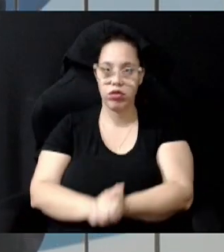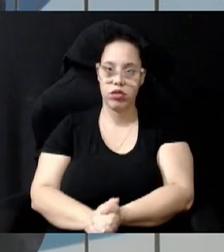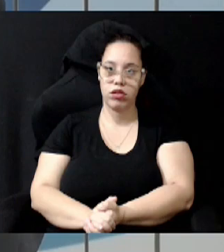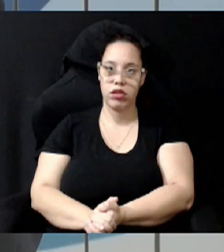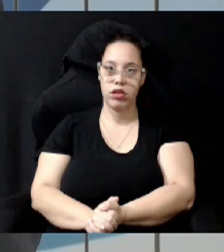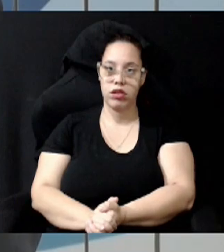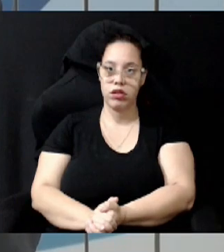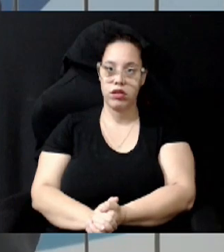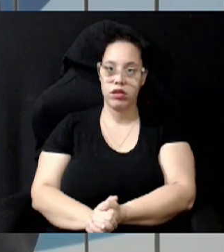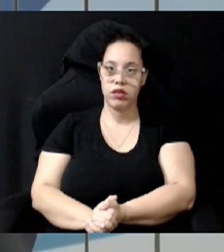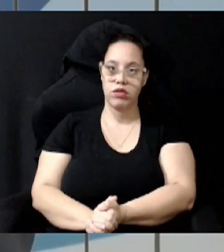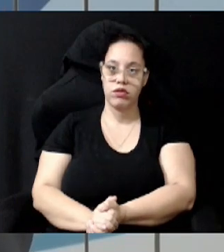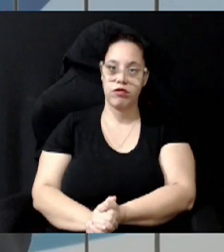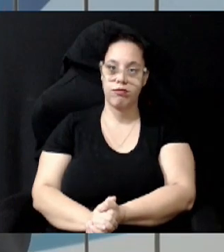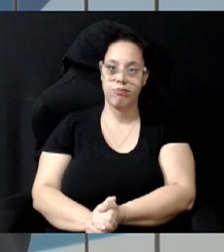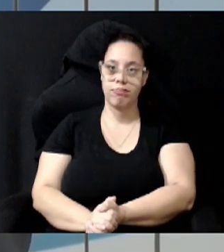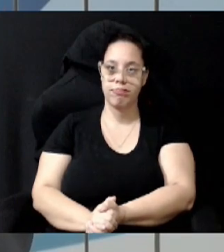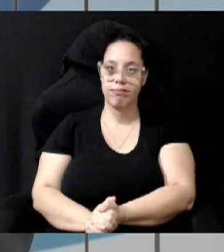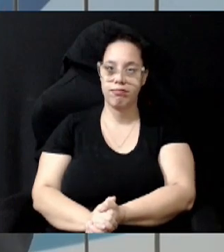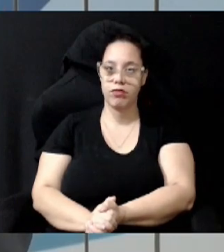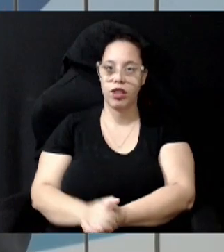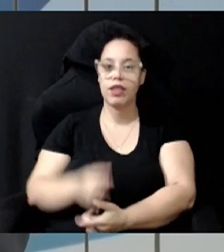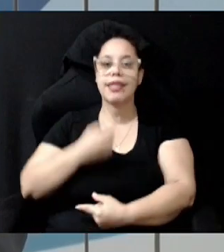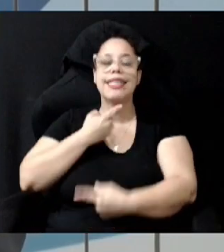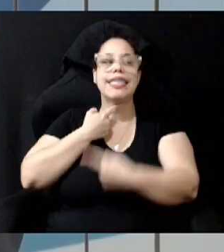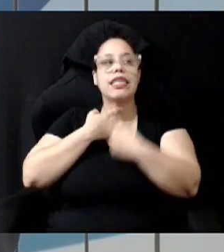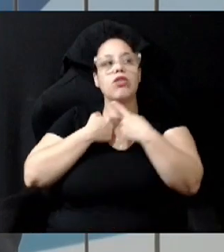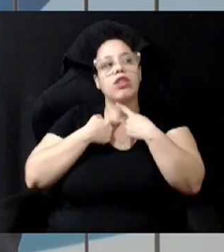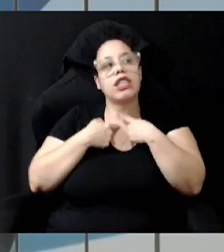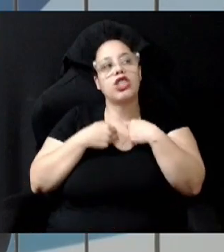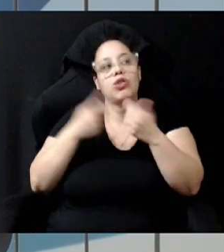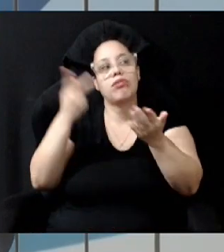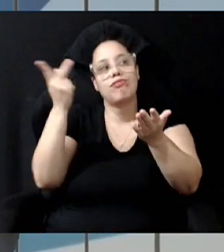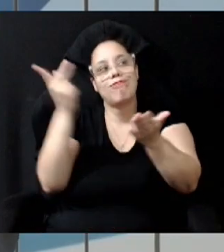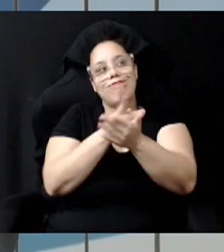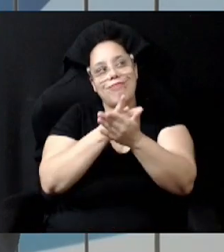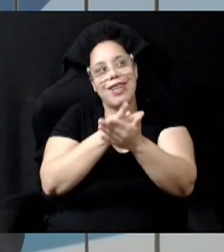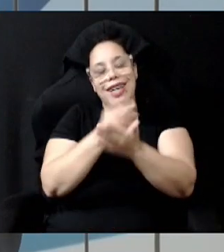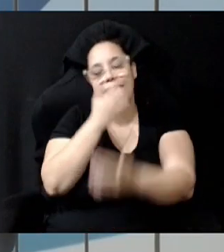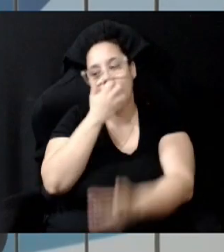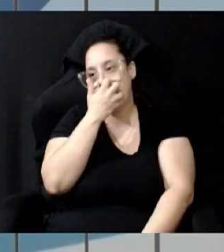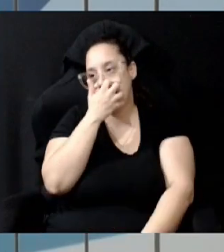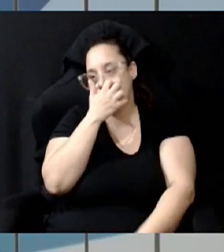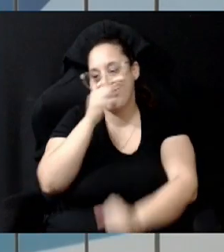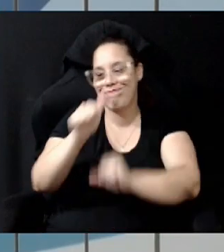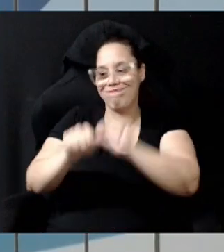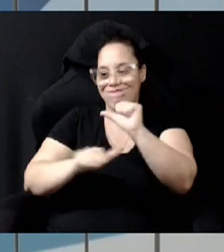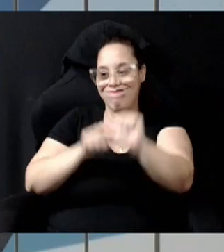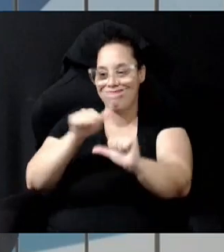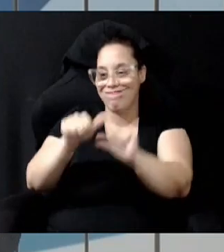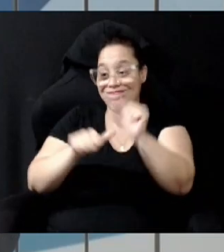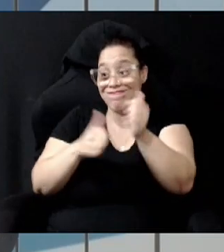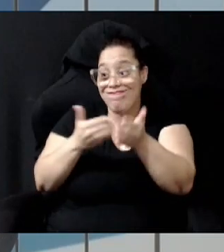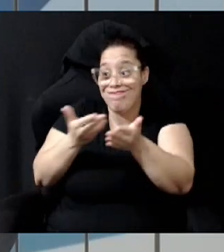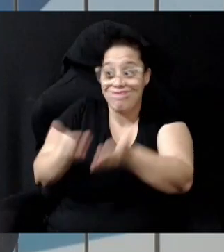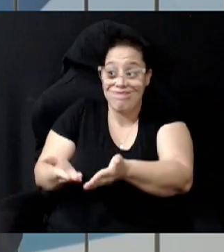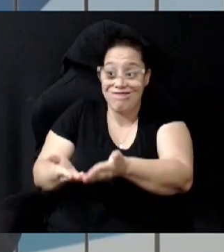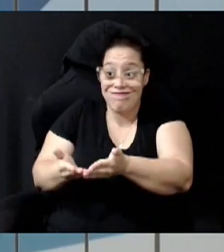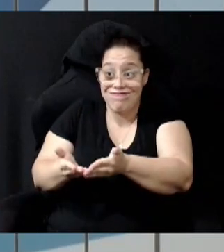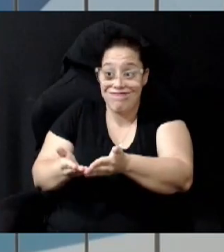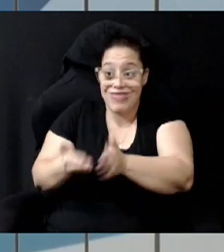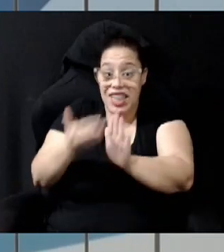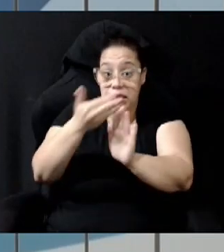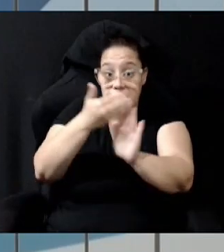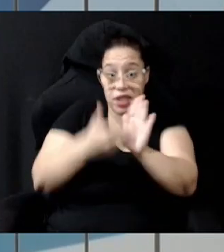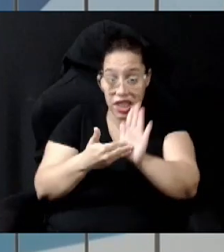são causadas por um desejo deformado, o desejo de transformar esse processo, né,